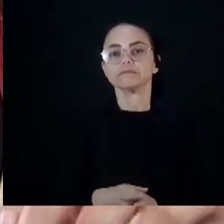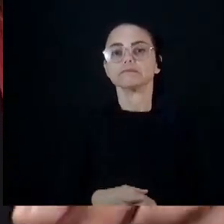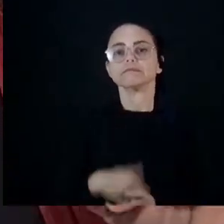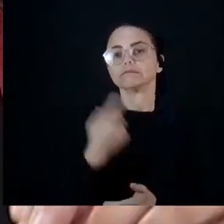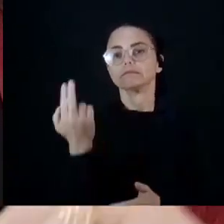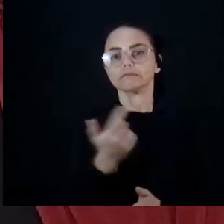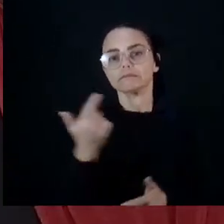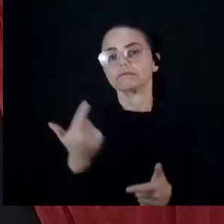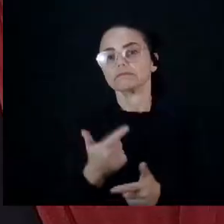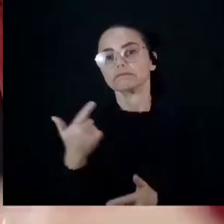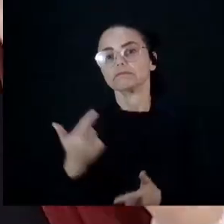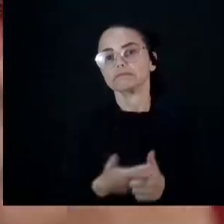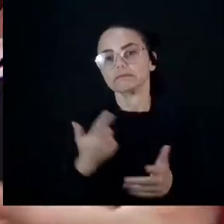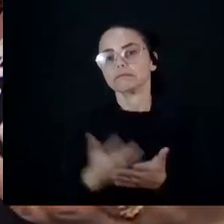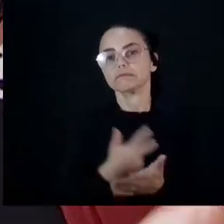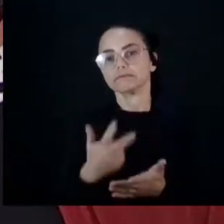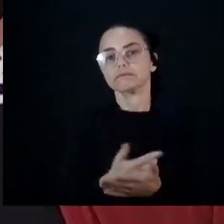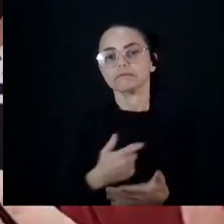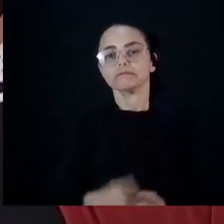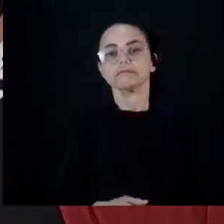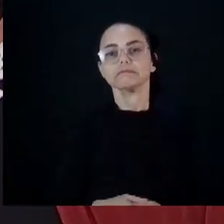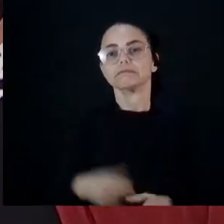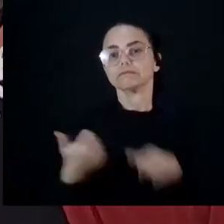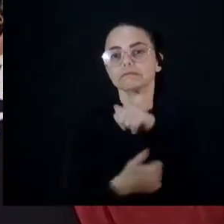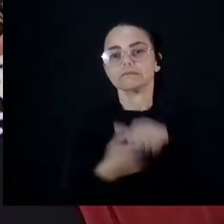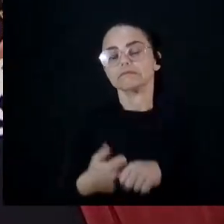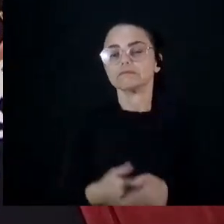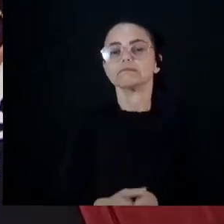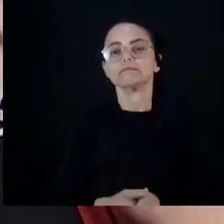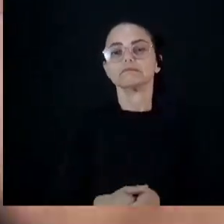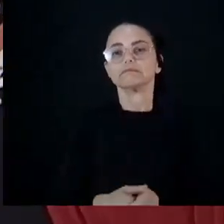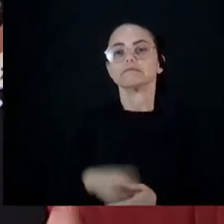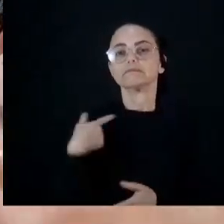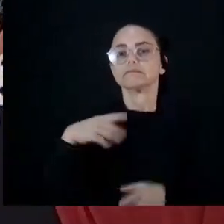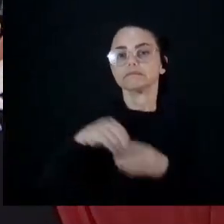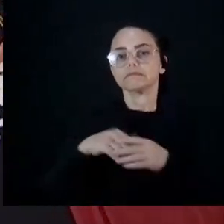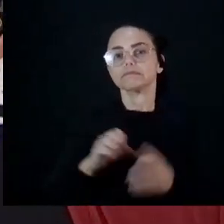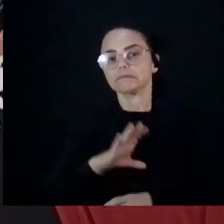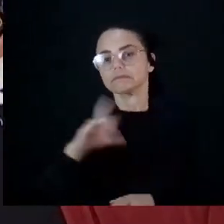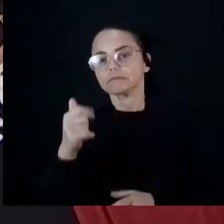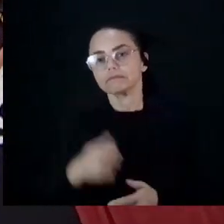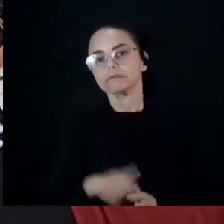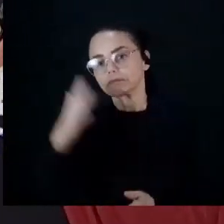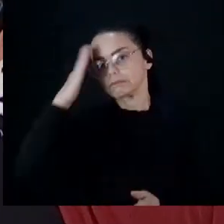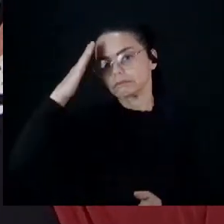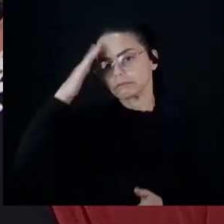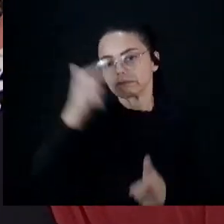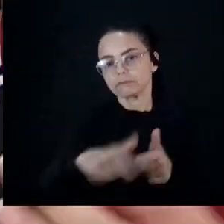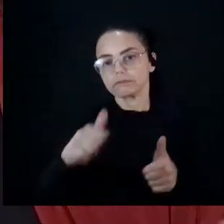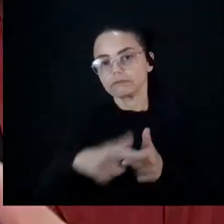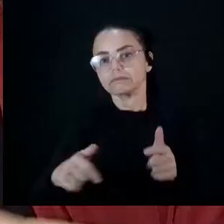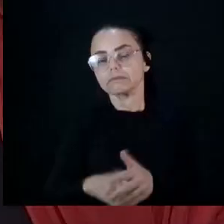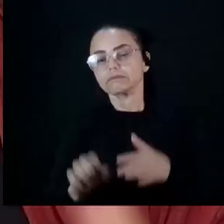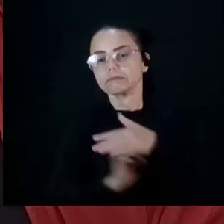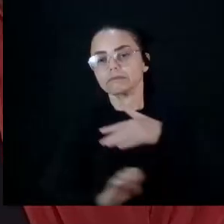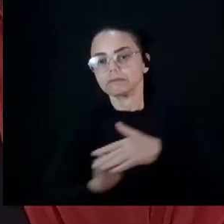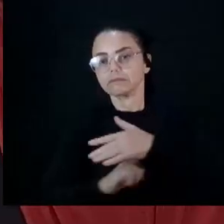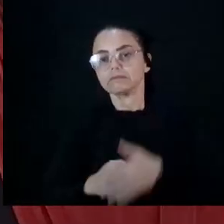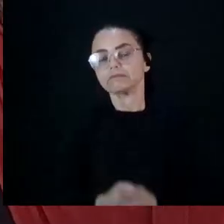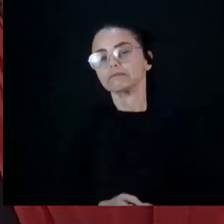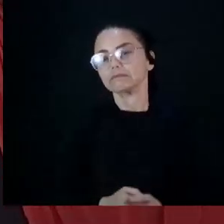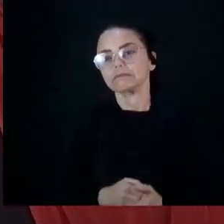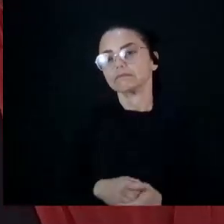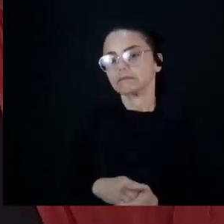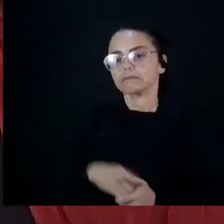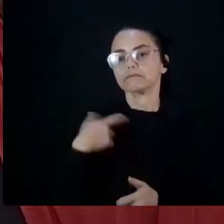na operação. E antes dessa implementação, é claro, nós entendemos o problema da empresa. Nós não chegamos com uma